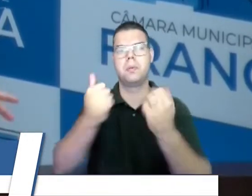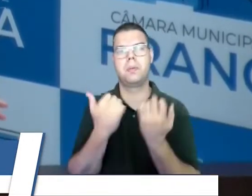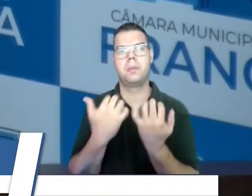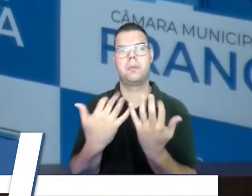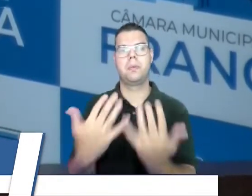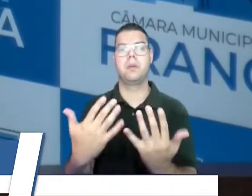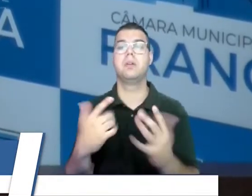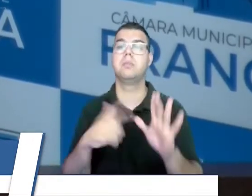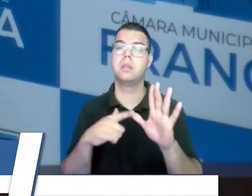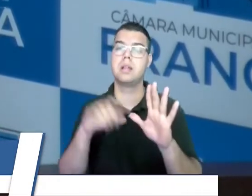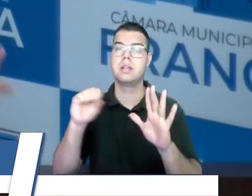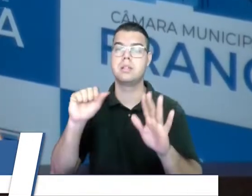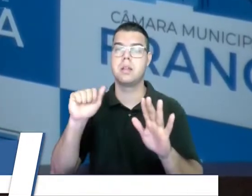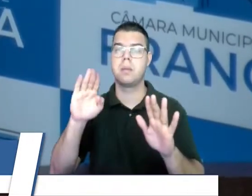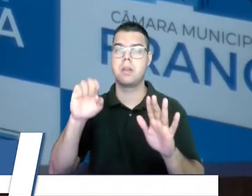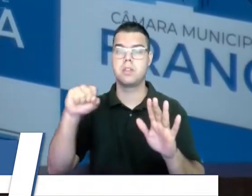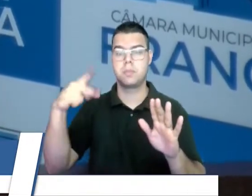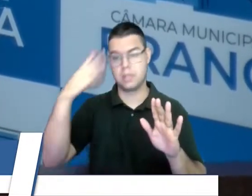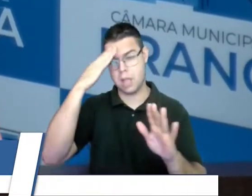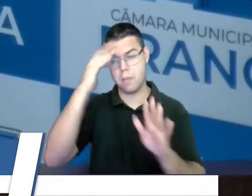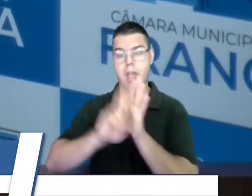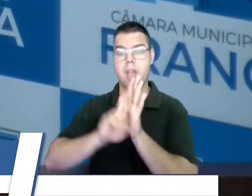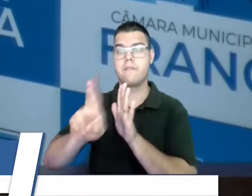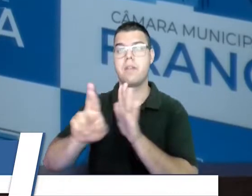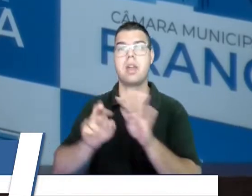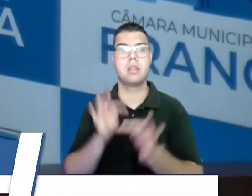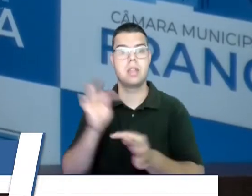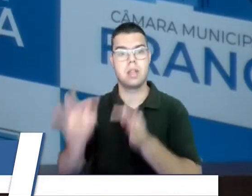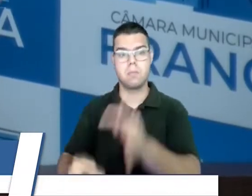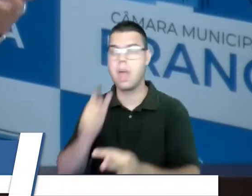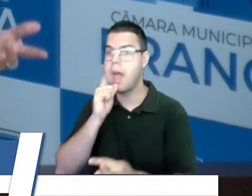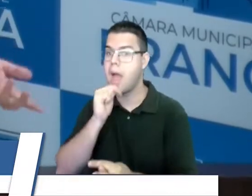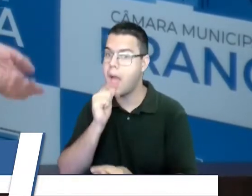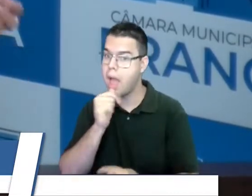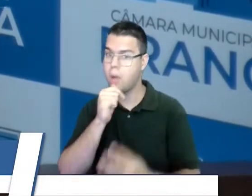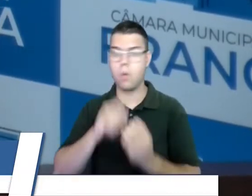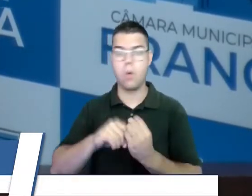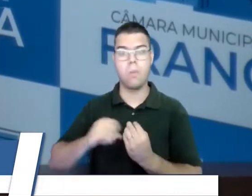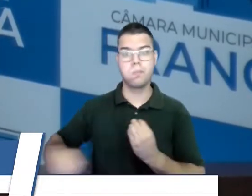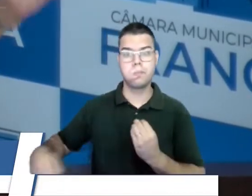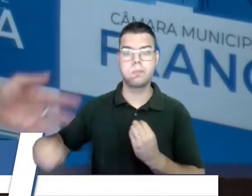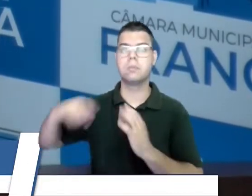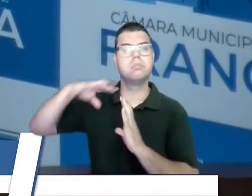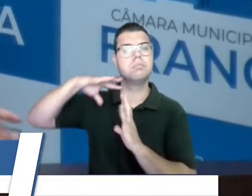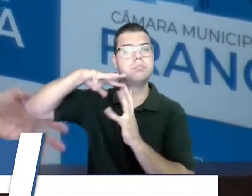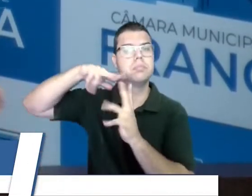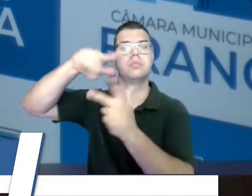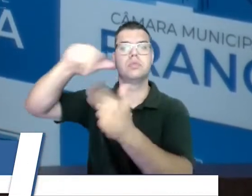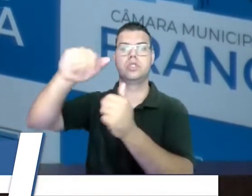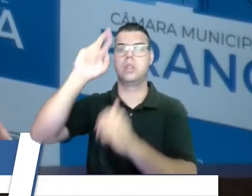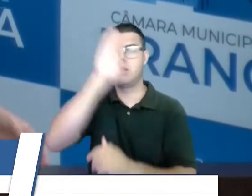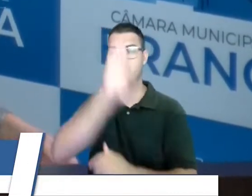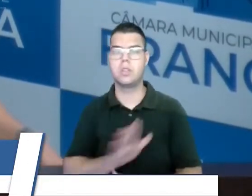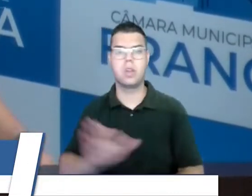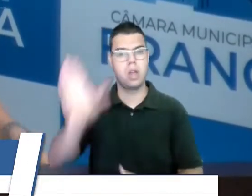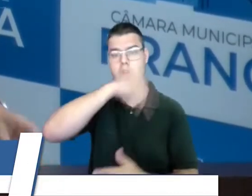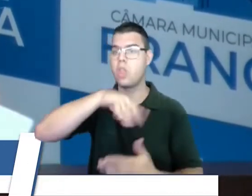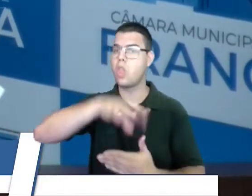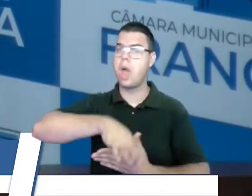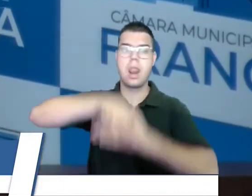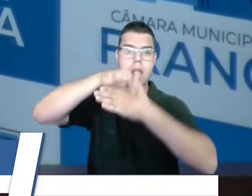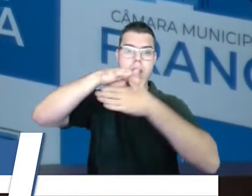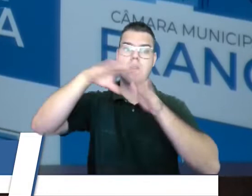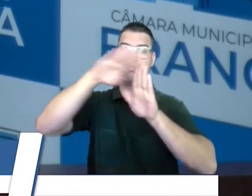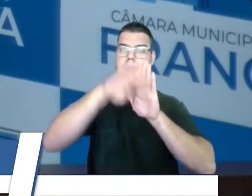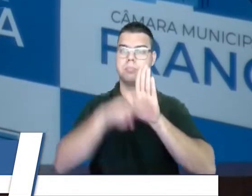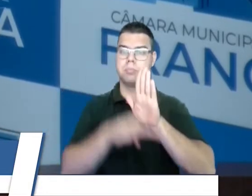referência no tratamento de água e esgoto, referência mundial, nacional, nós sempre lideramos o ranking. Nós temos aqui, eu